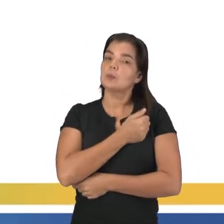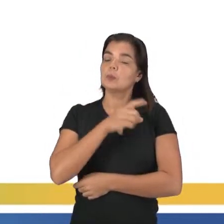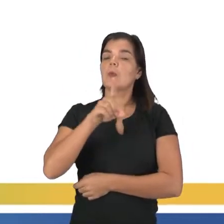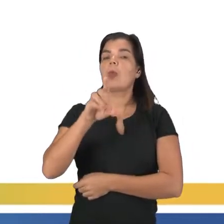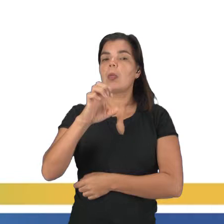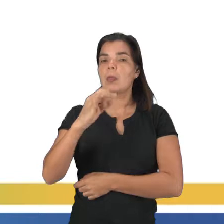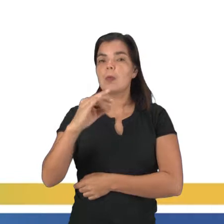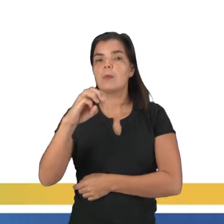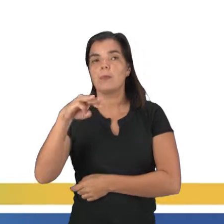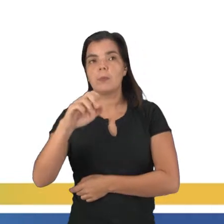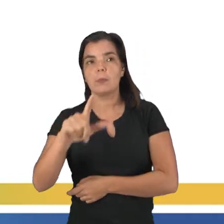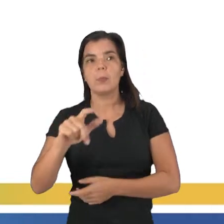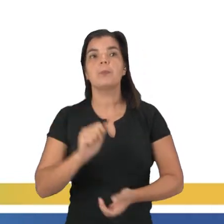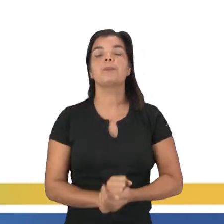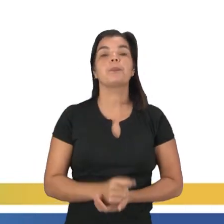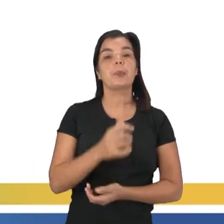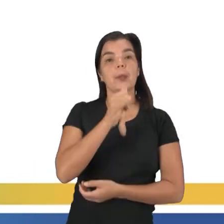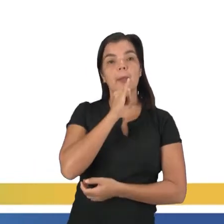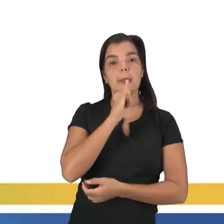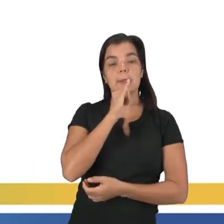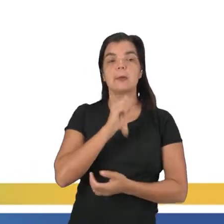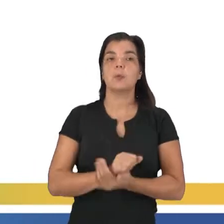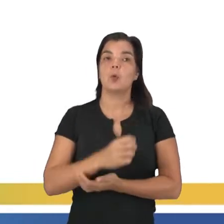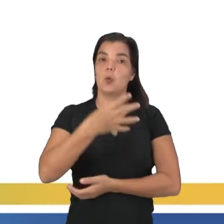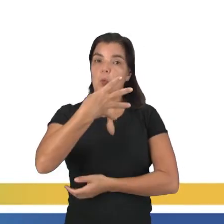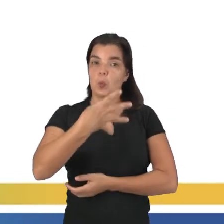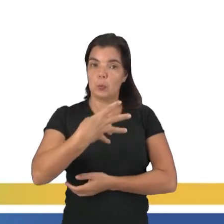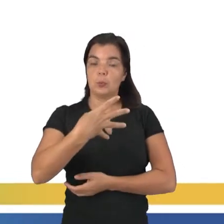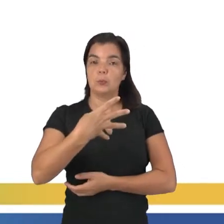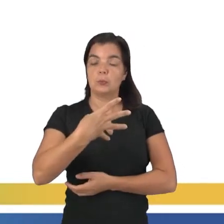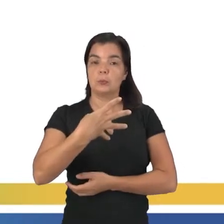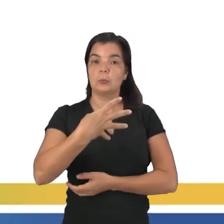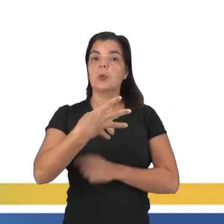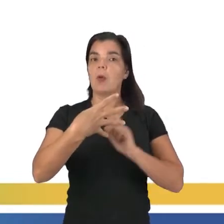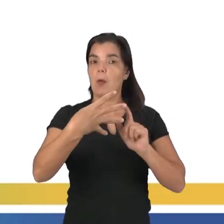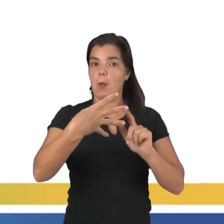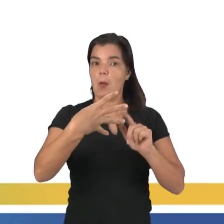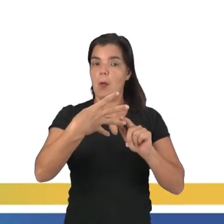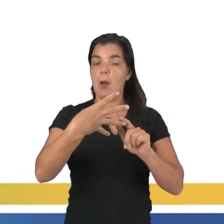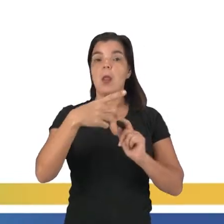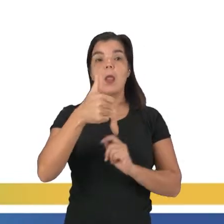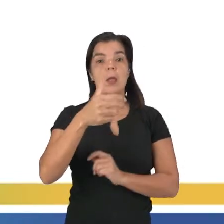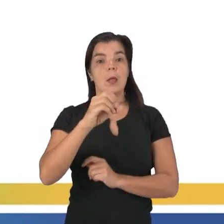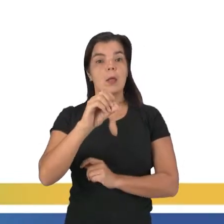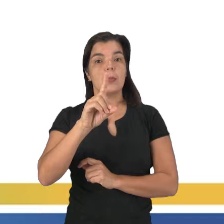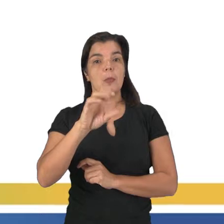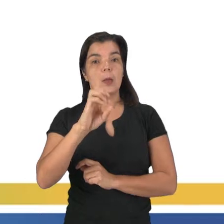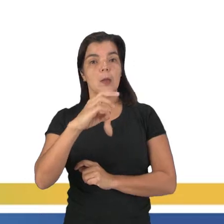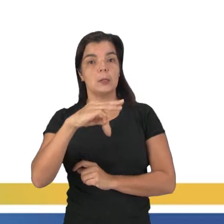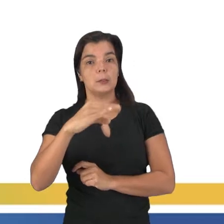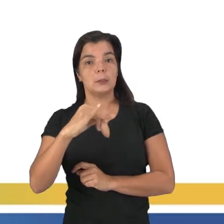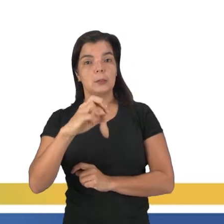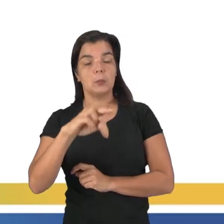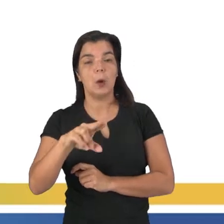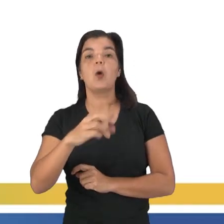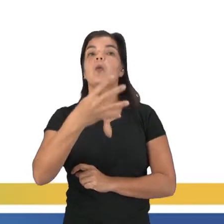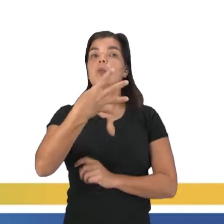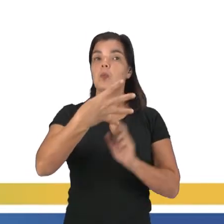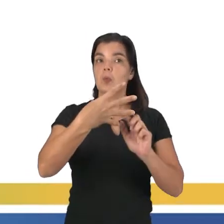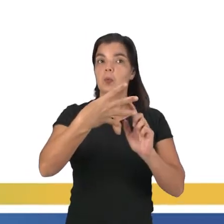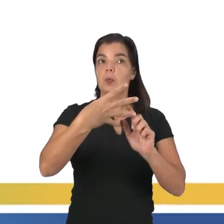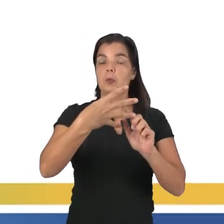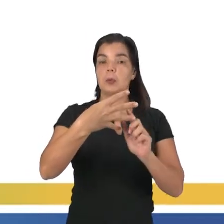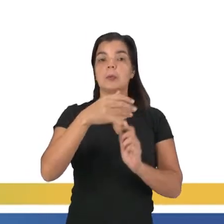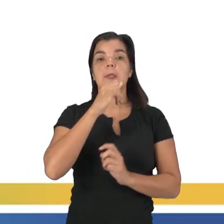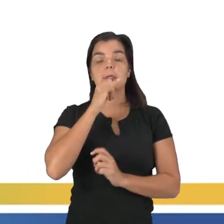número decimal. E aqui nós temos o número 4. Ele é o número decimal porque eu consigo escrever o número 4 sendo